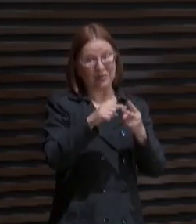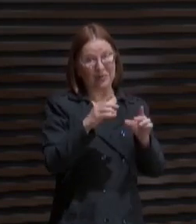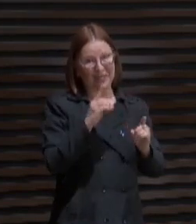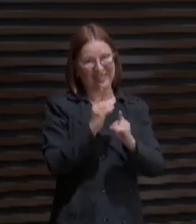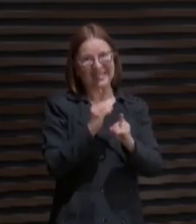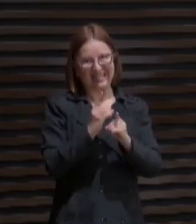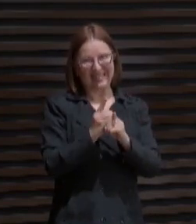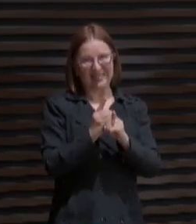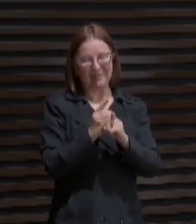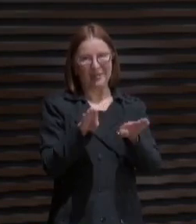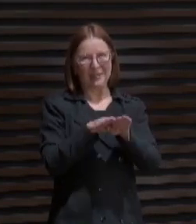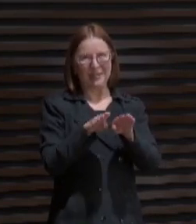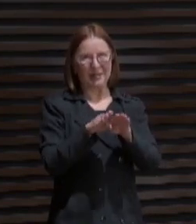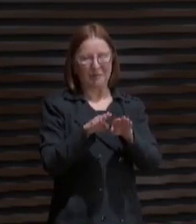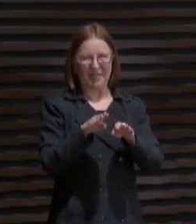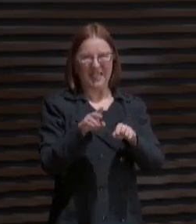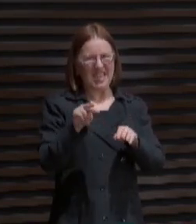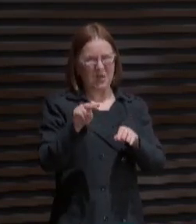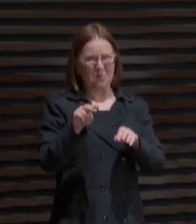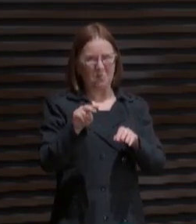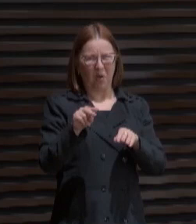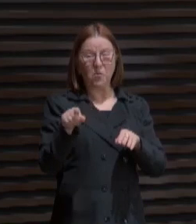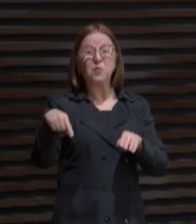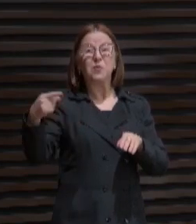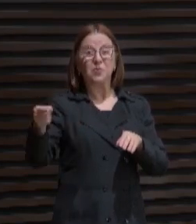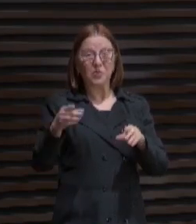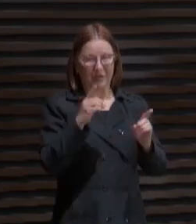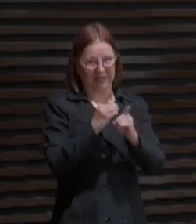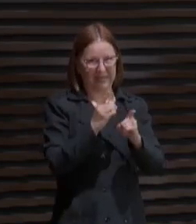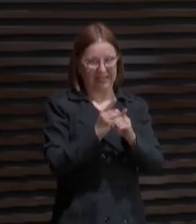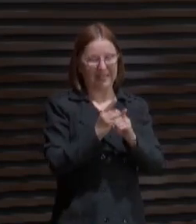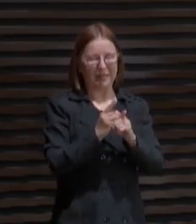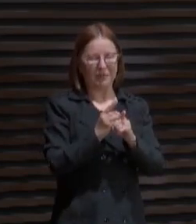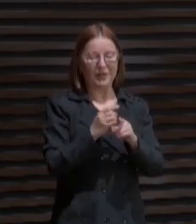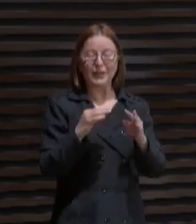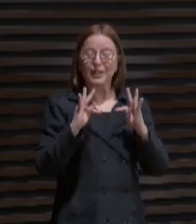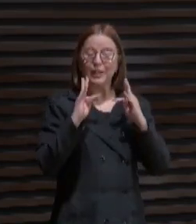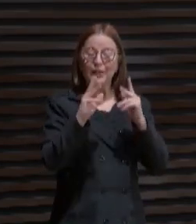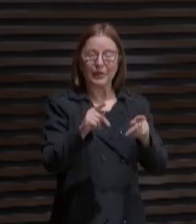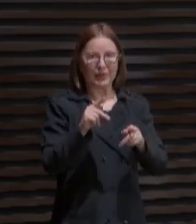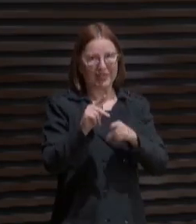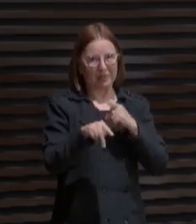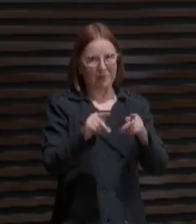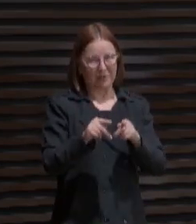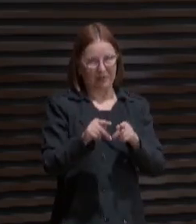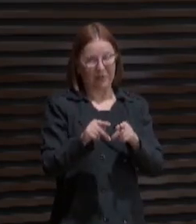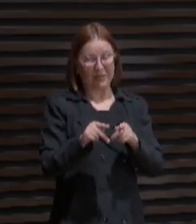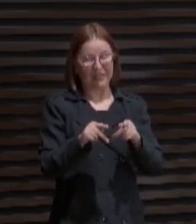outros discípulos, em Maria Madalena e todos aqueles que estavam com